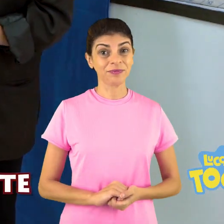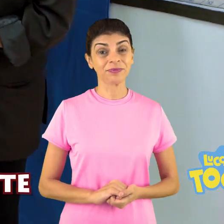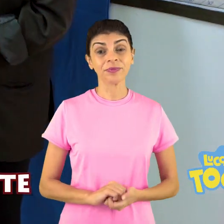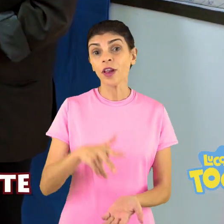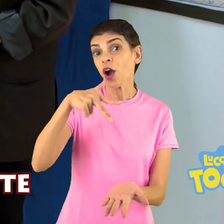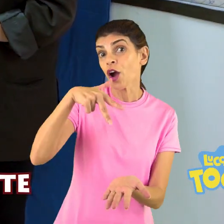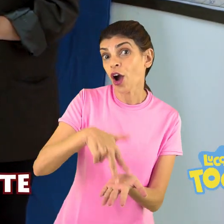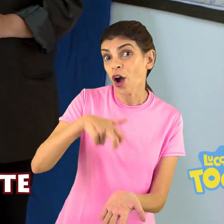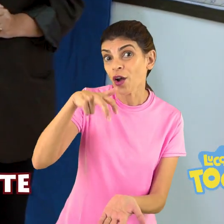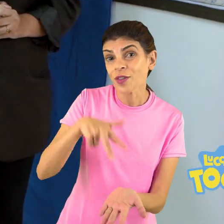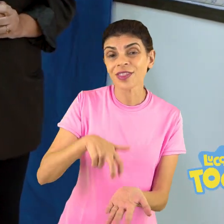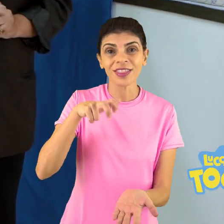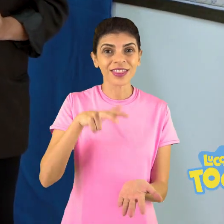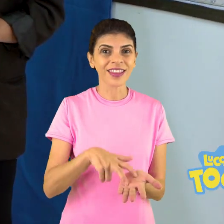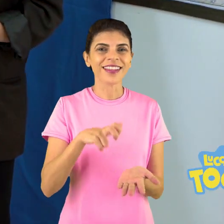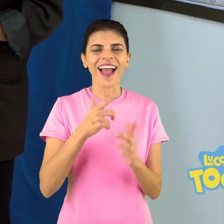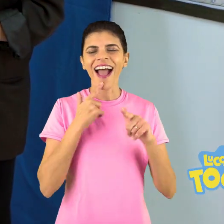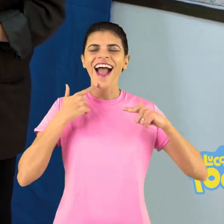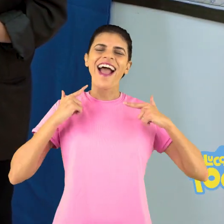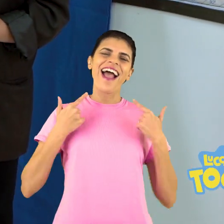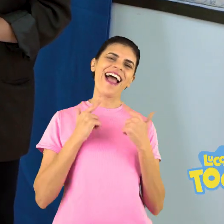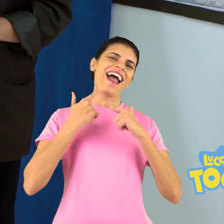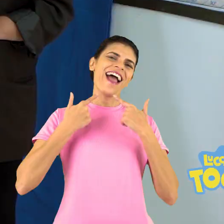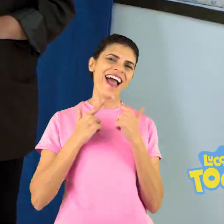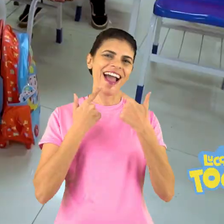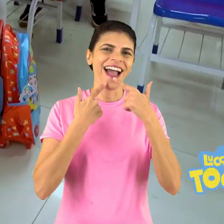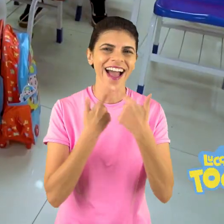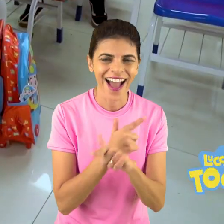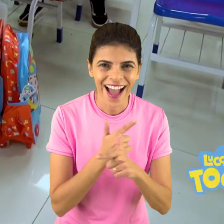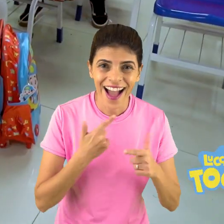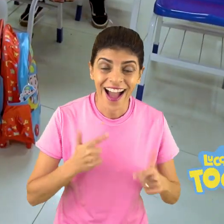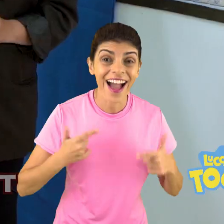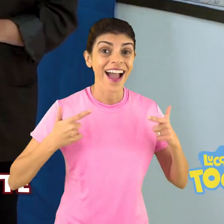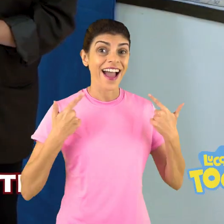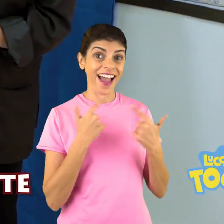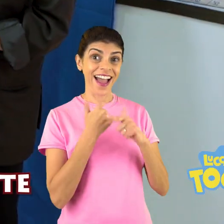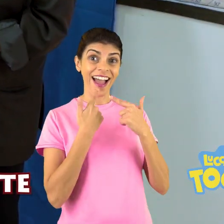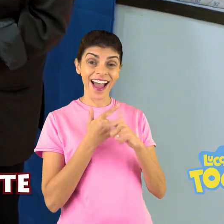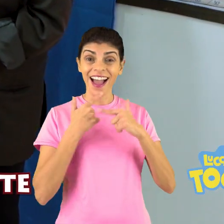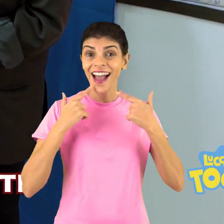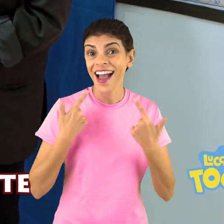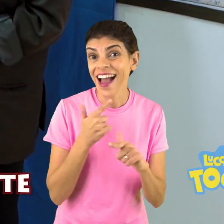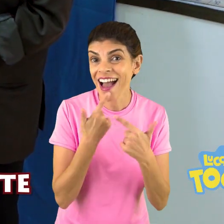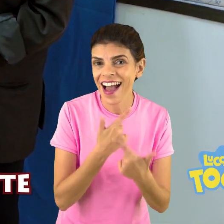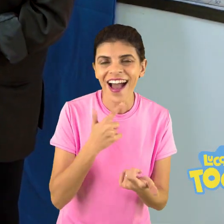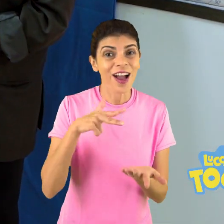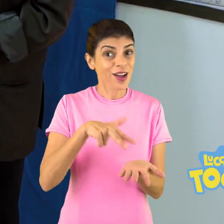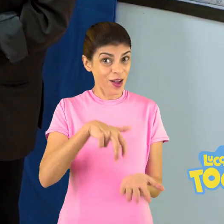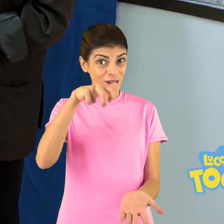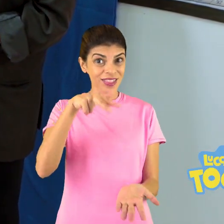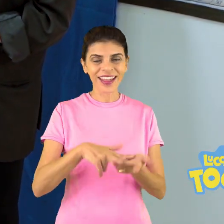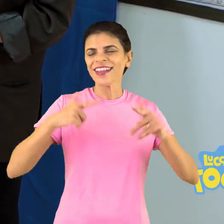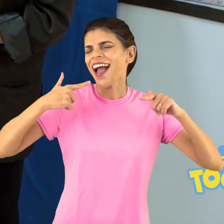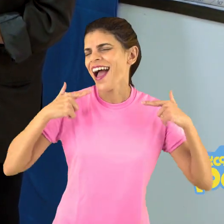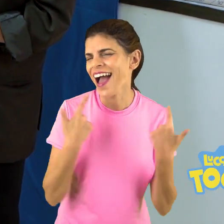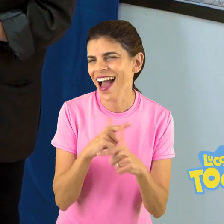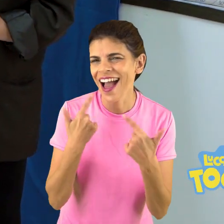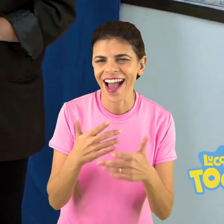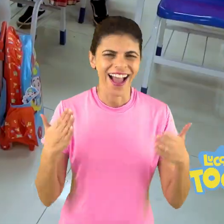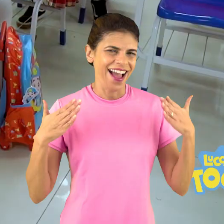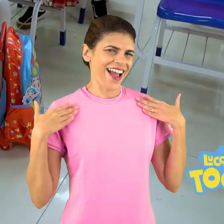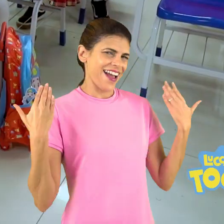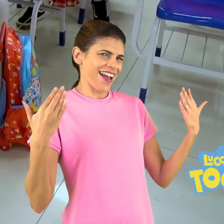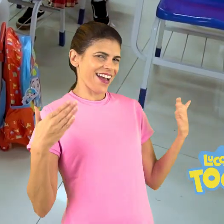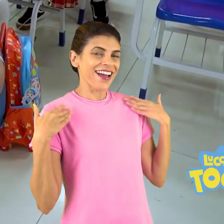Se você está contente, dê risada, ha ha ha. Se você está contente, dê risada, ha ha